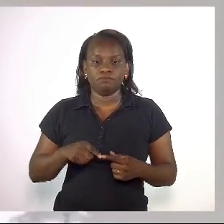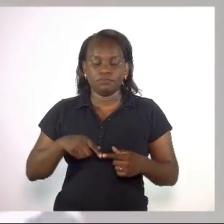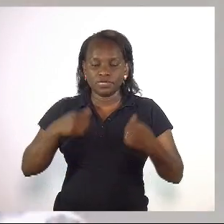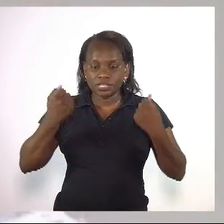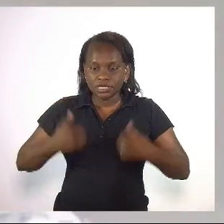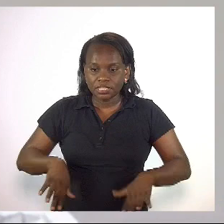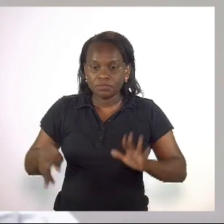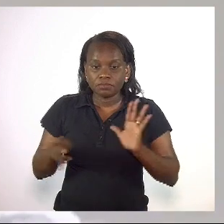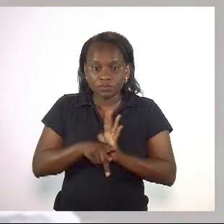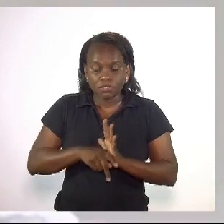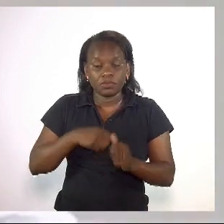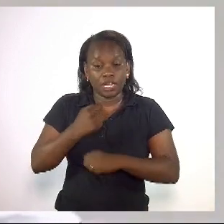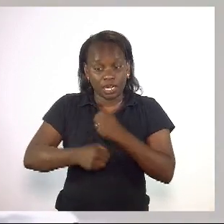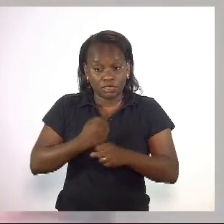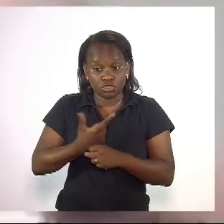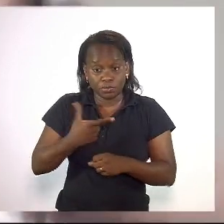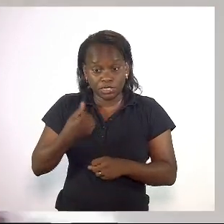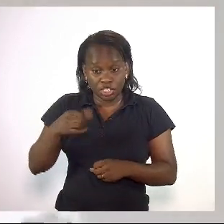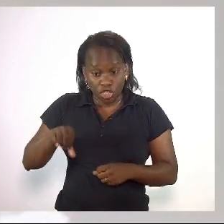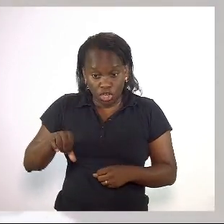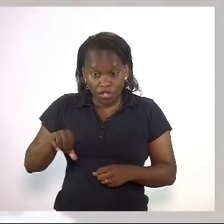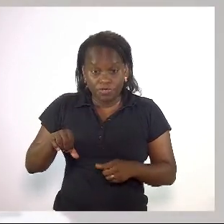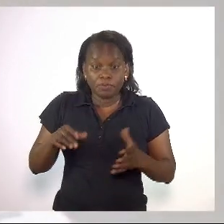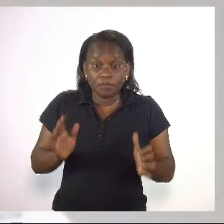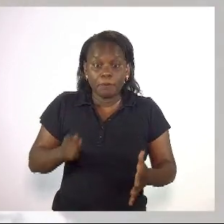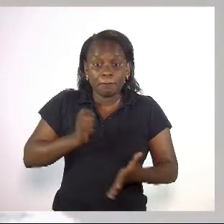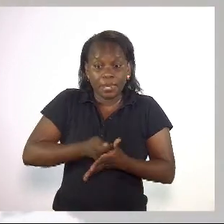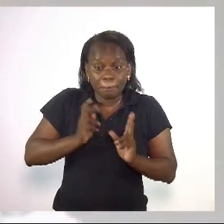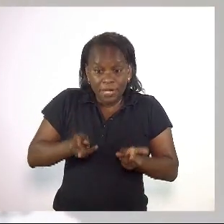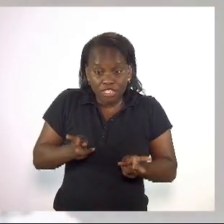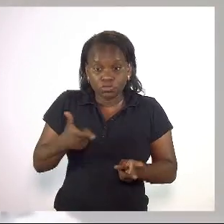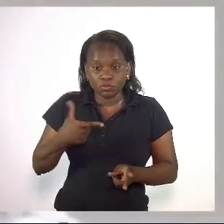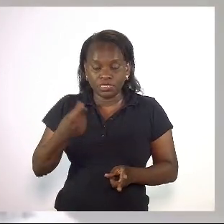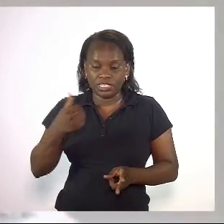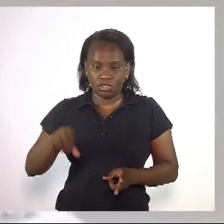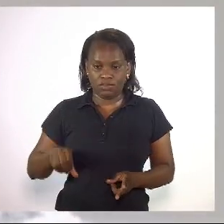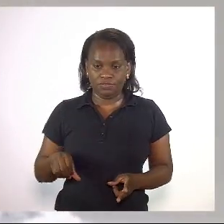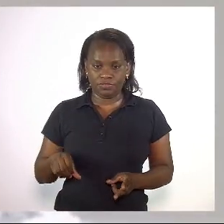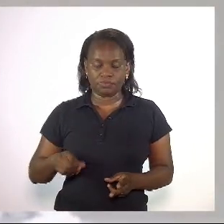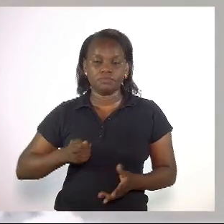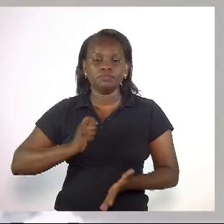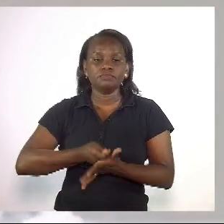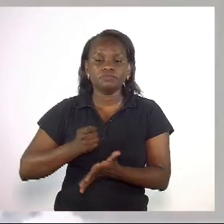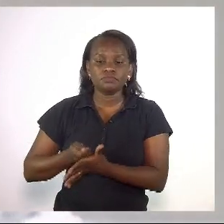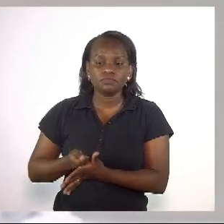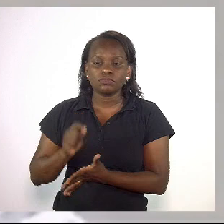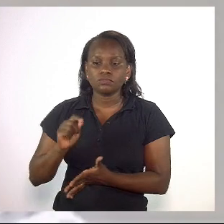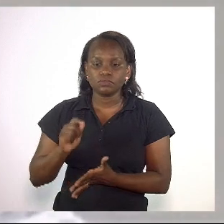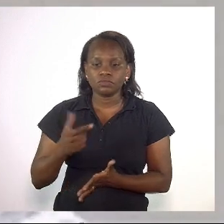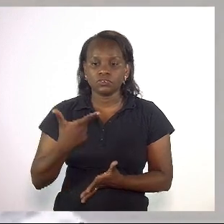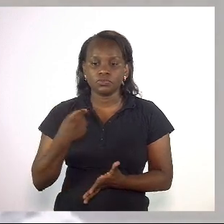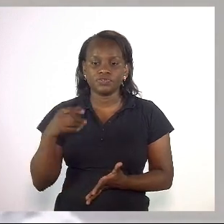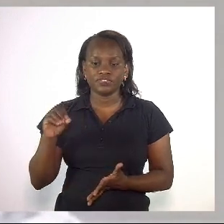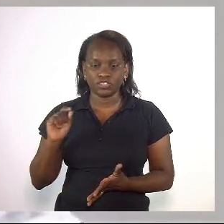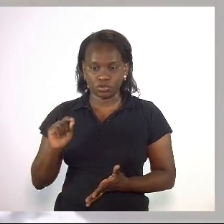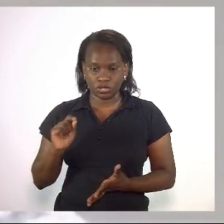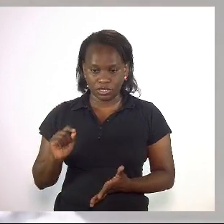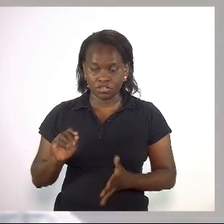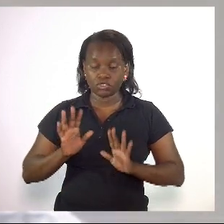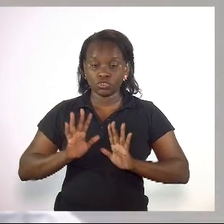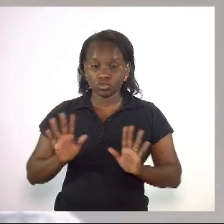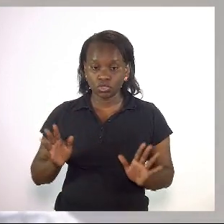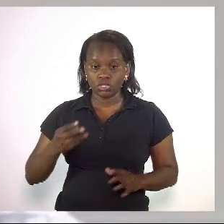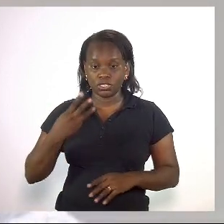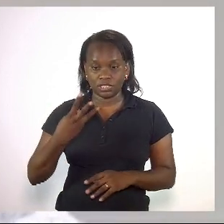do próprio ano de 2019 em 2019. O que foi pago em 2020? Apenas